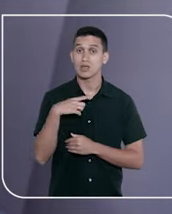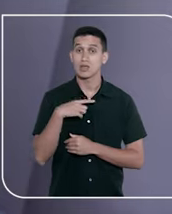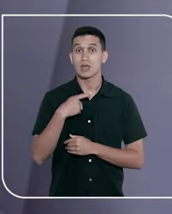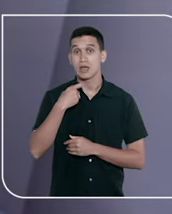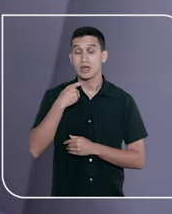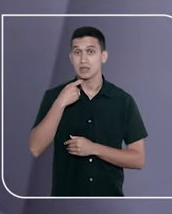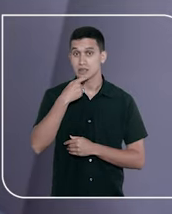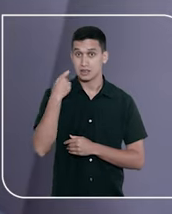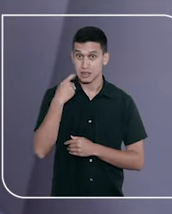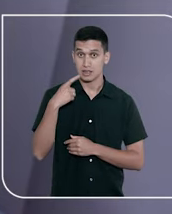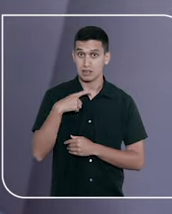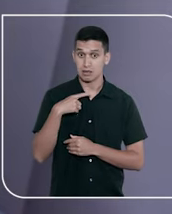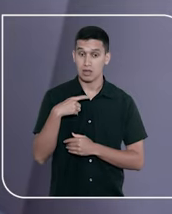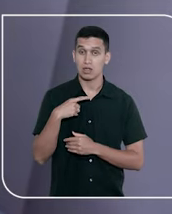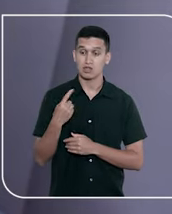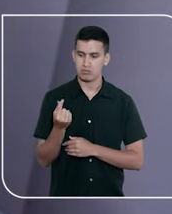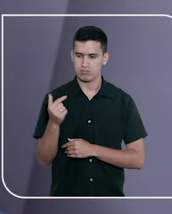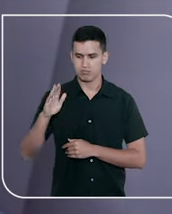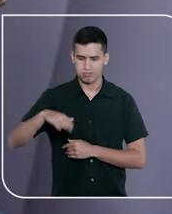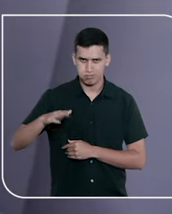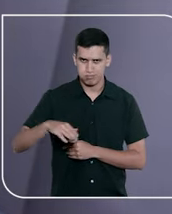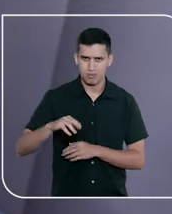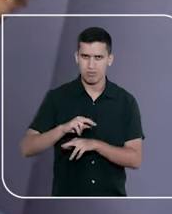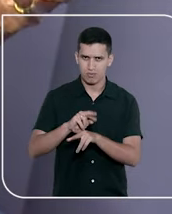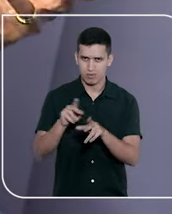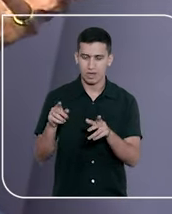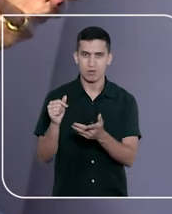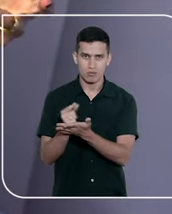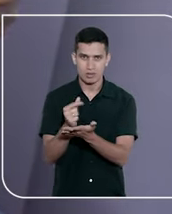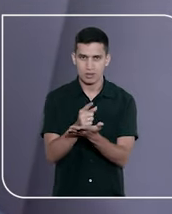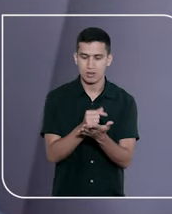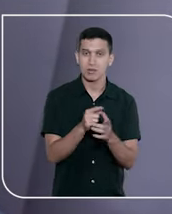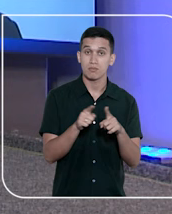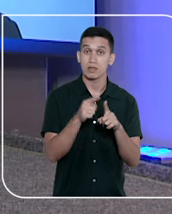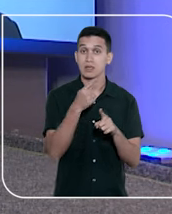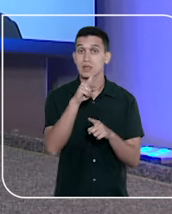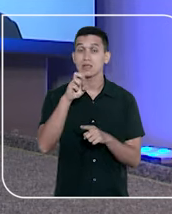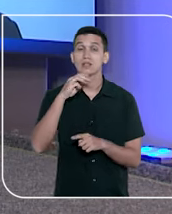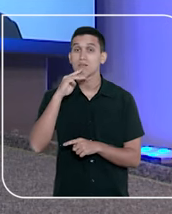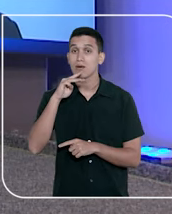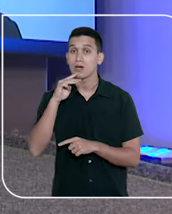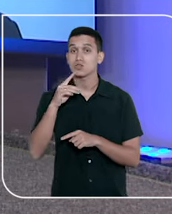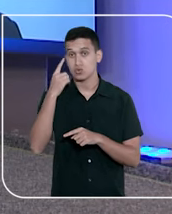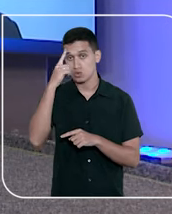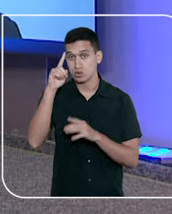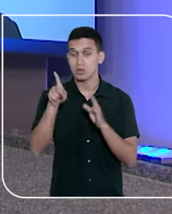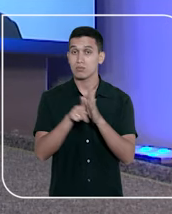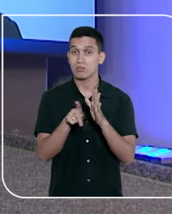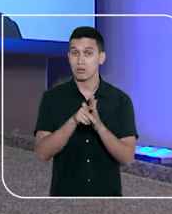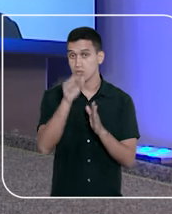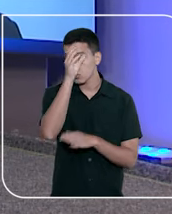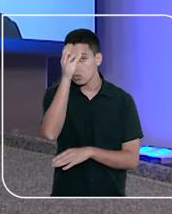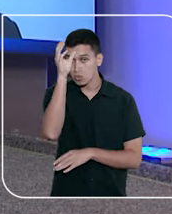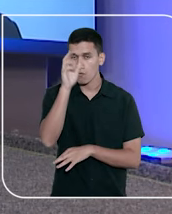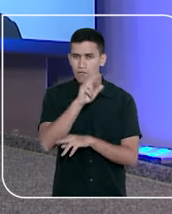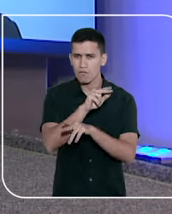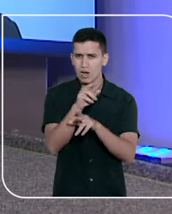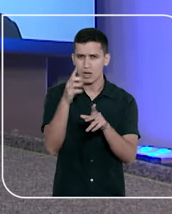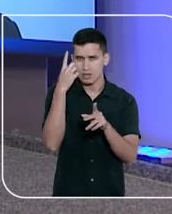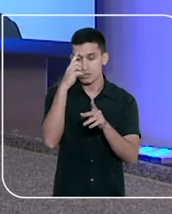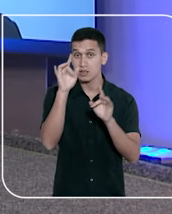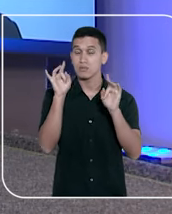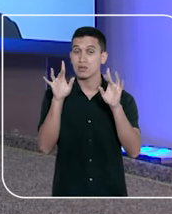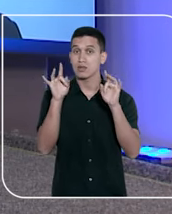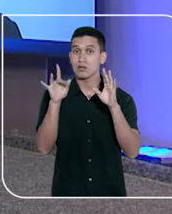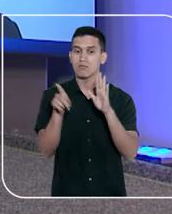Semana do Consumidor em março, na qual a gente comemora aí o dia 15 de março, o Dia do Consumidor, e outras tantas datas comemorativas usadas,